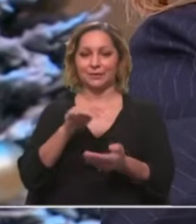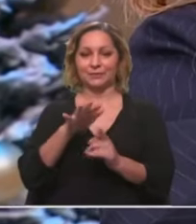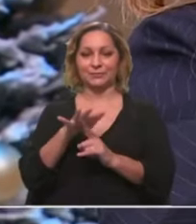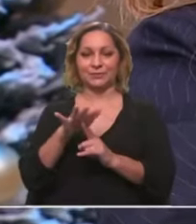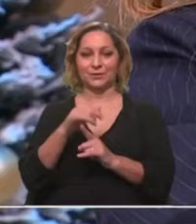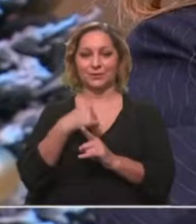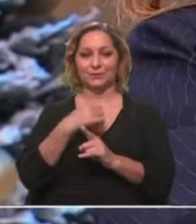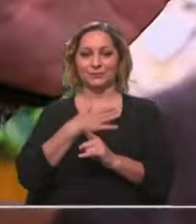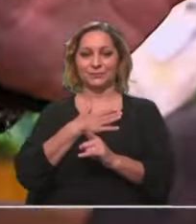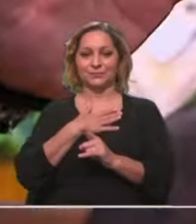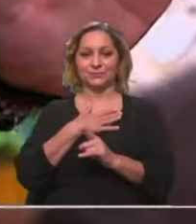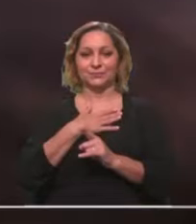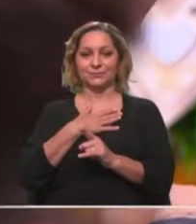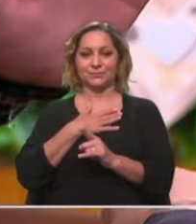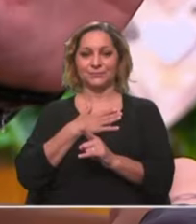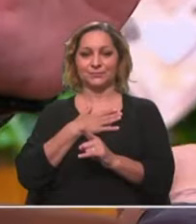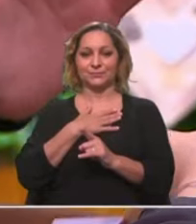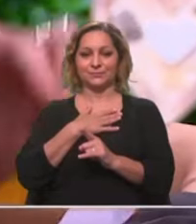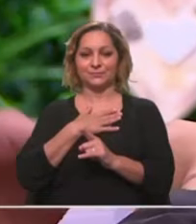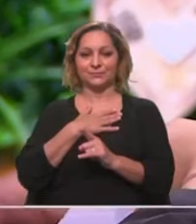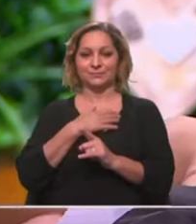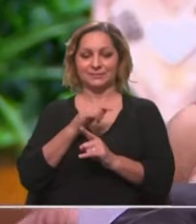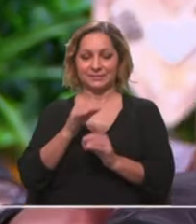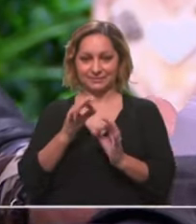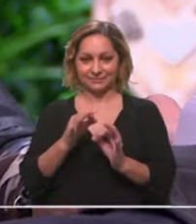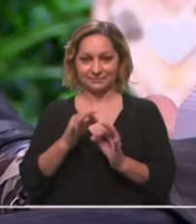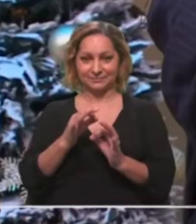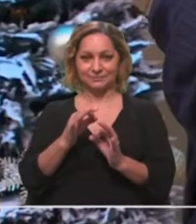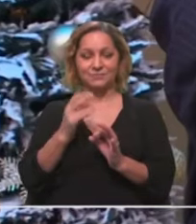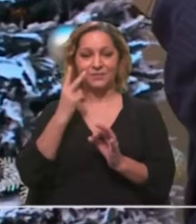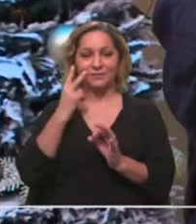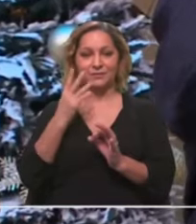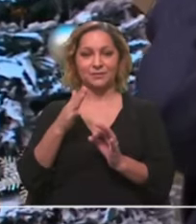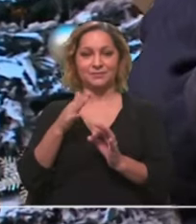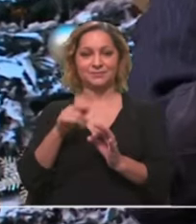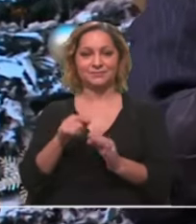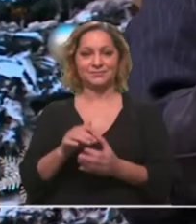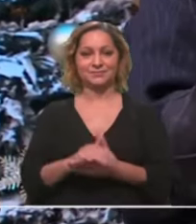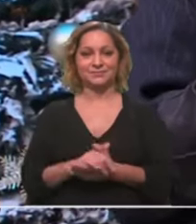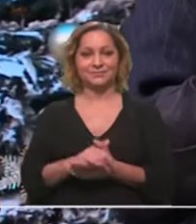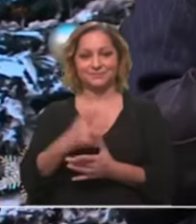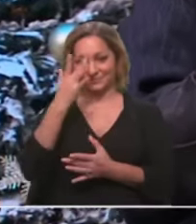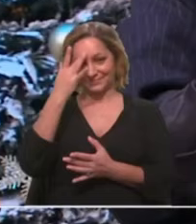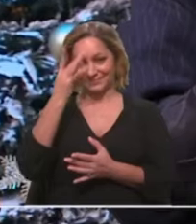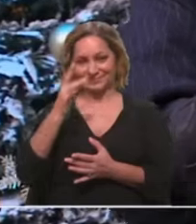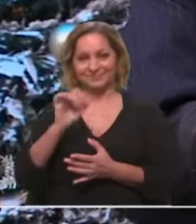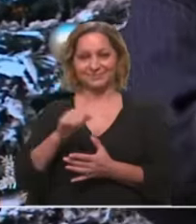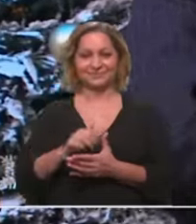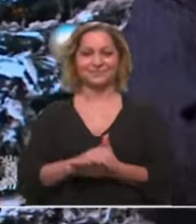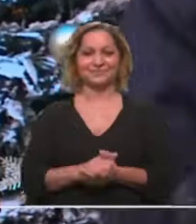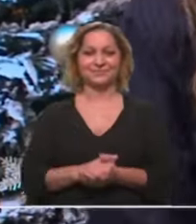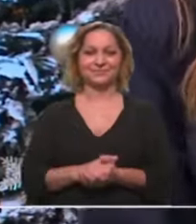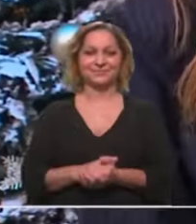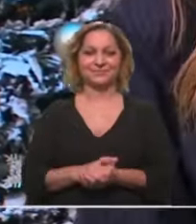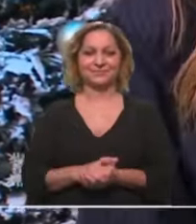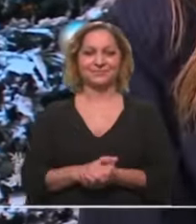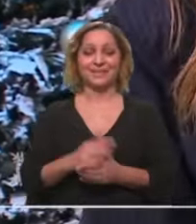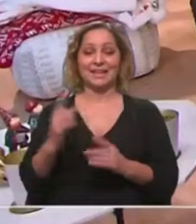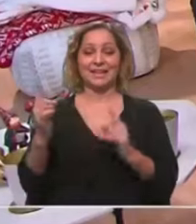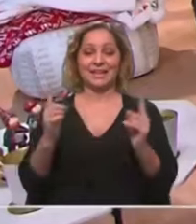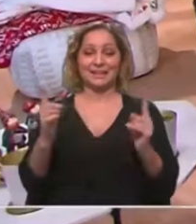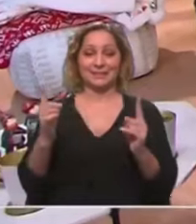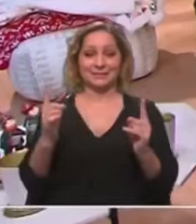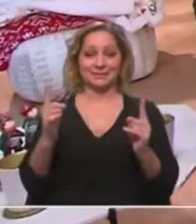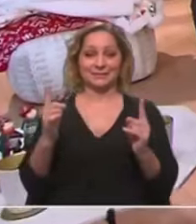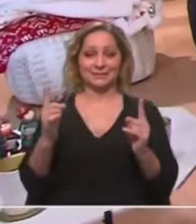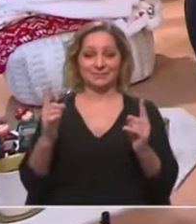nos olhos. Quando tu sentires. Aqui? Ok, vê onde é que paraste. Ok? Consegues decorar? Sim. Ok, boa. Cada um está a pensar